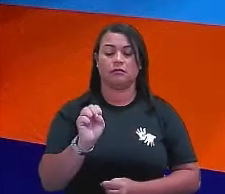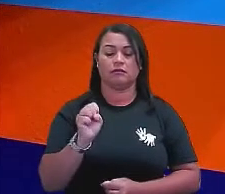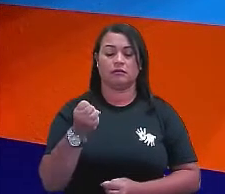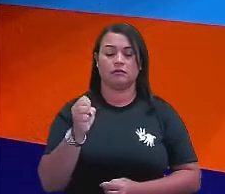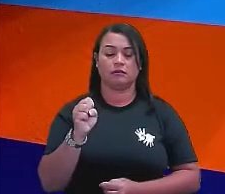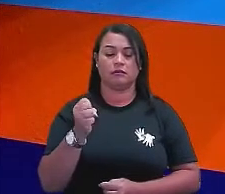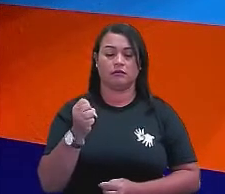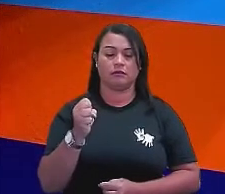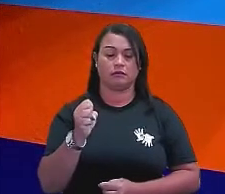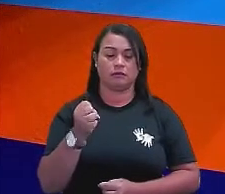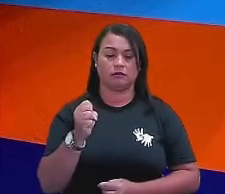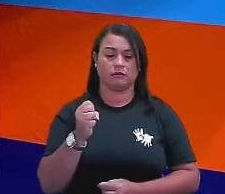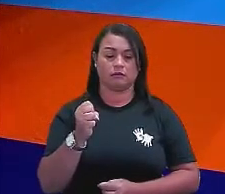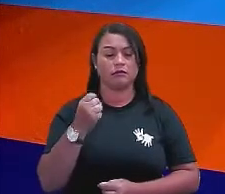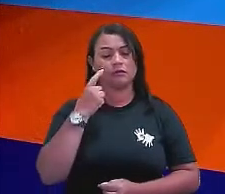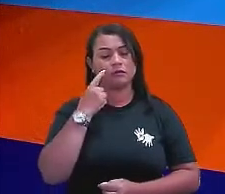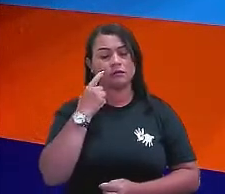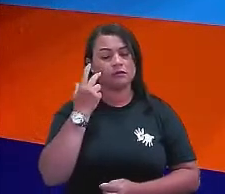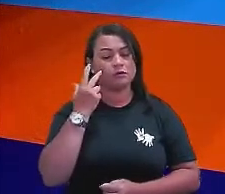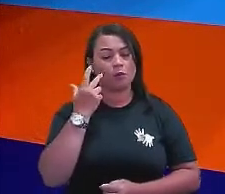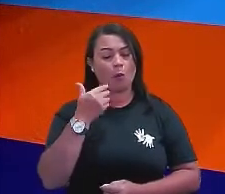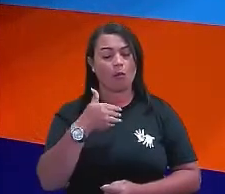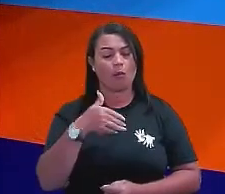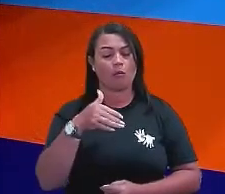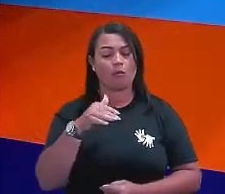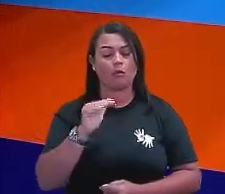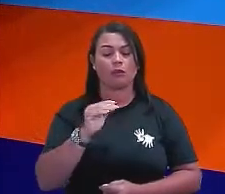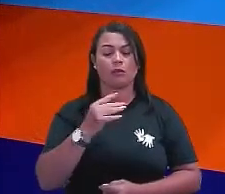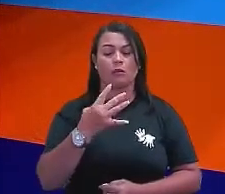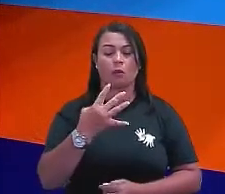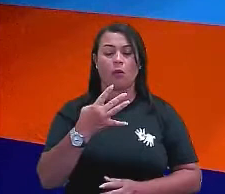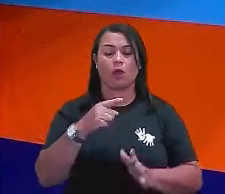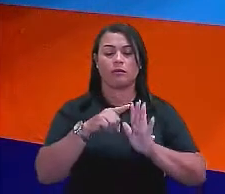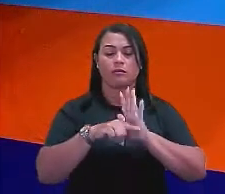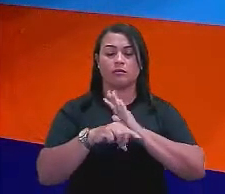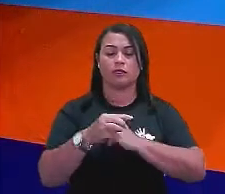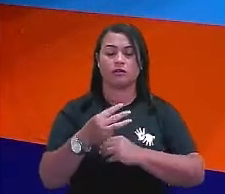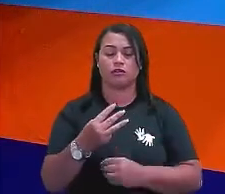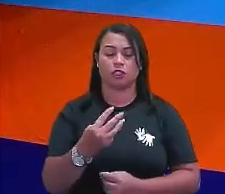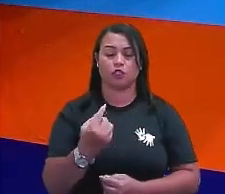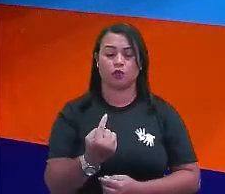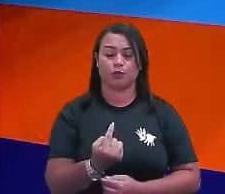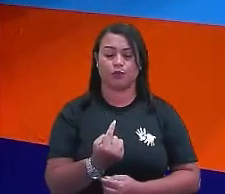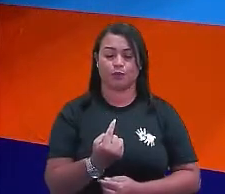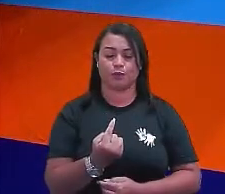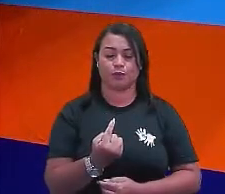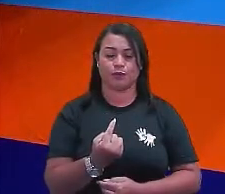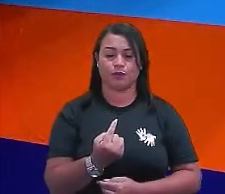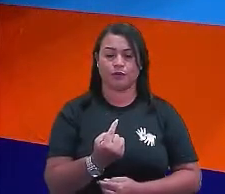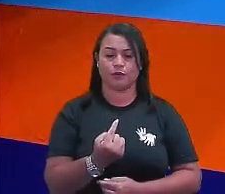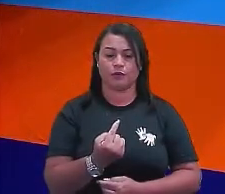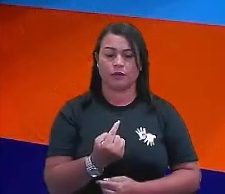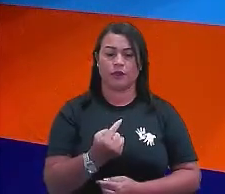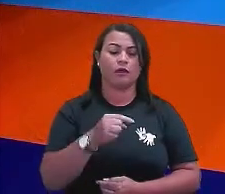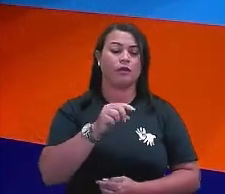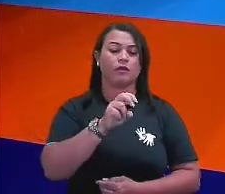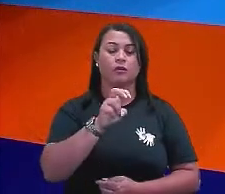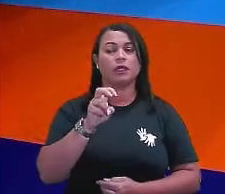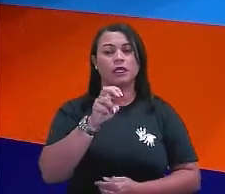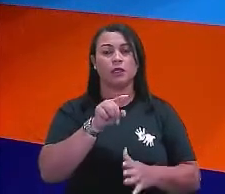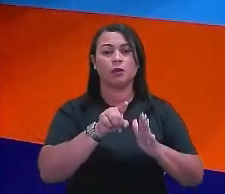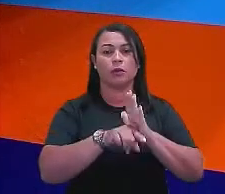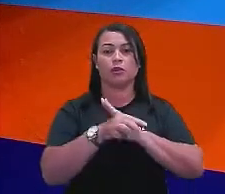8. E aqui eu sigo normalmente. 4 menos 3, 1. Então, 55